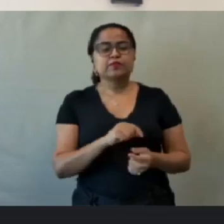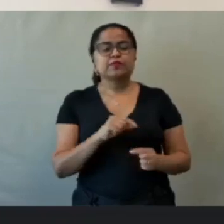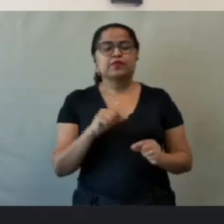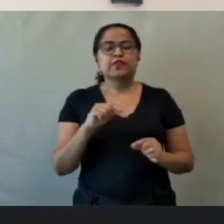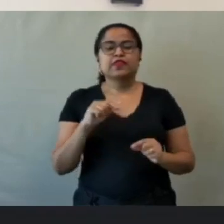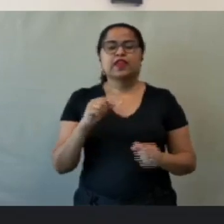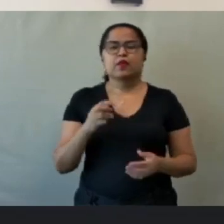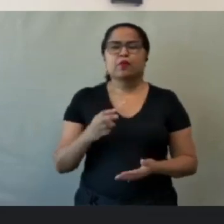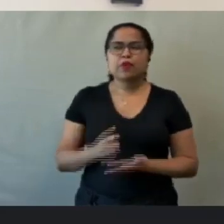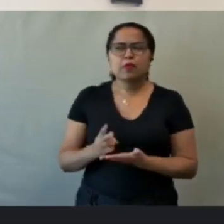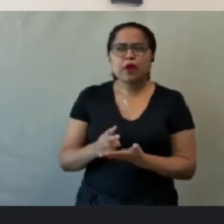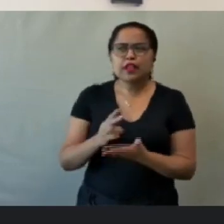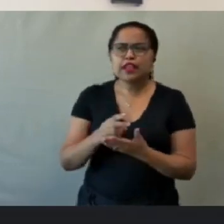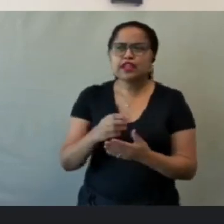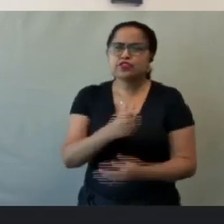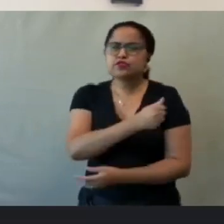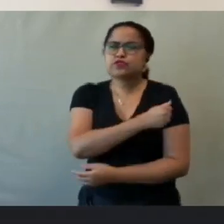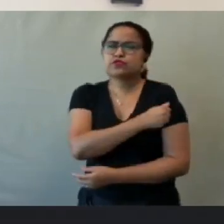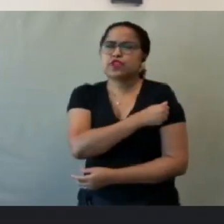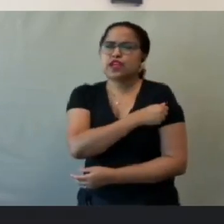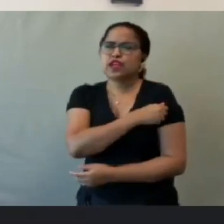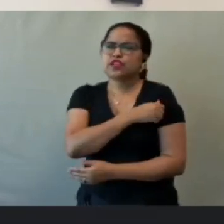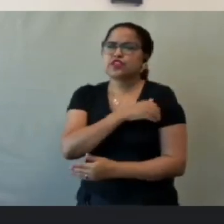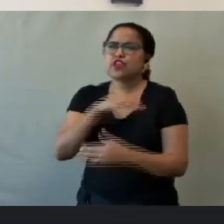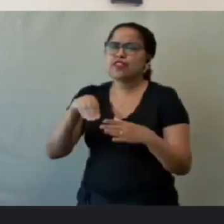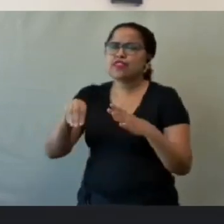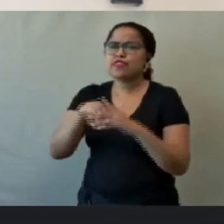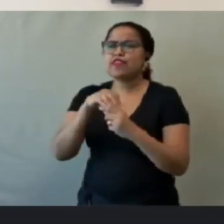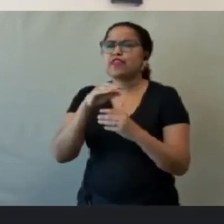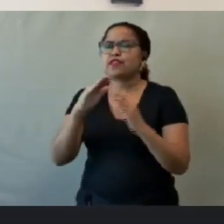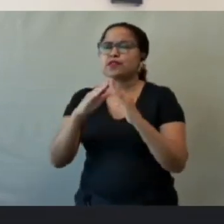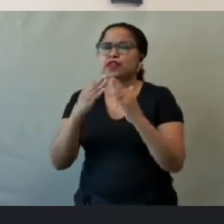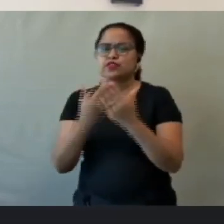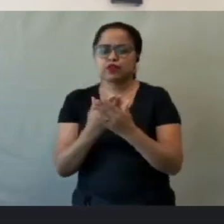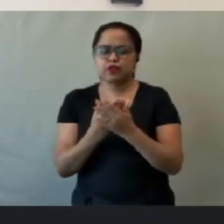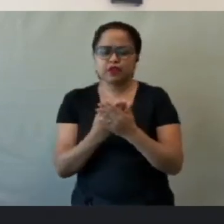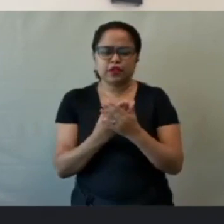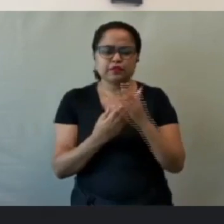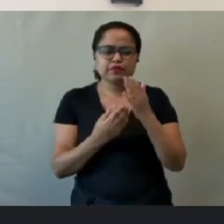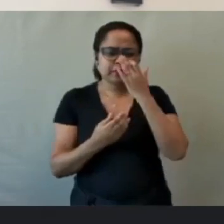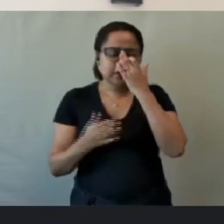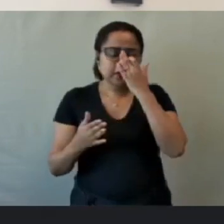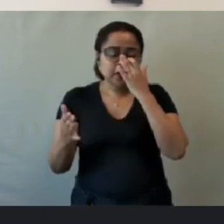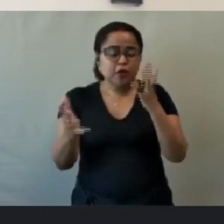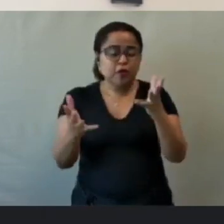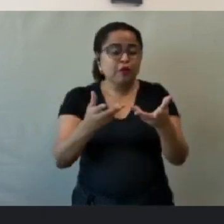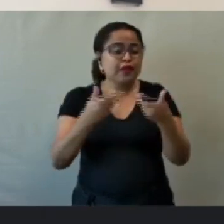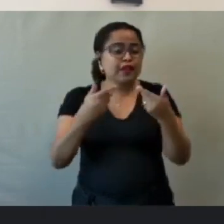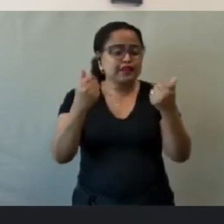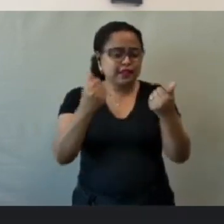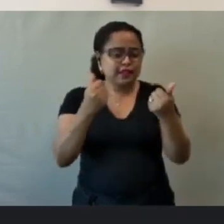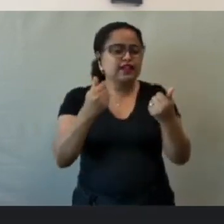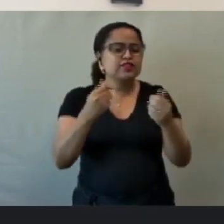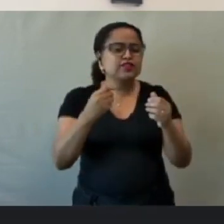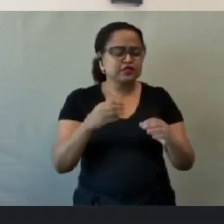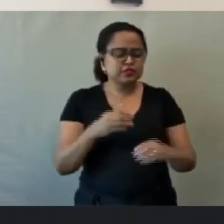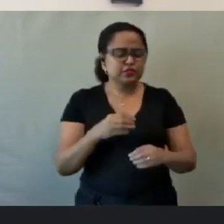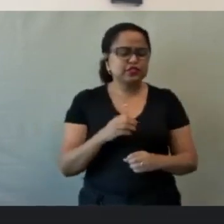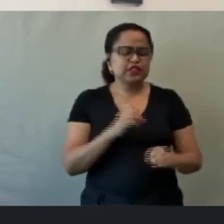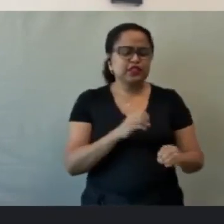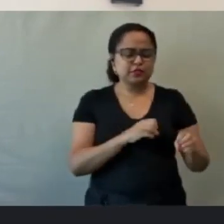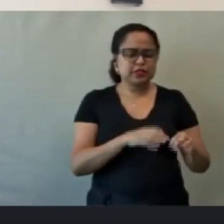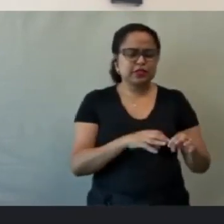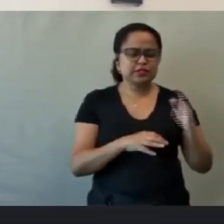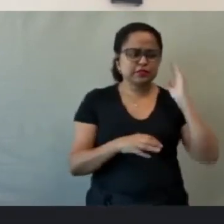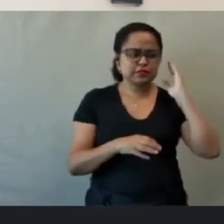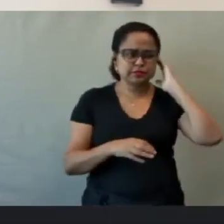na escola e o sucesso escolar, ou seja, a qualidade dessa educação. Nós já temos o Bolsa Família, é